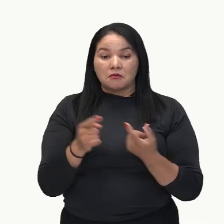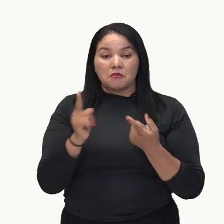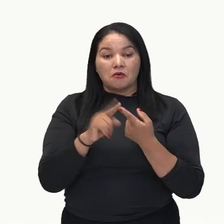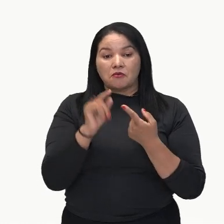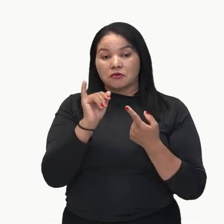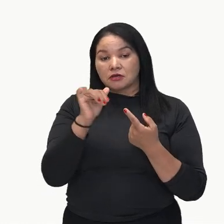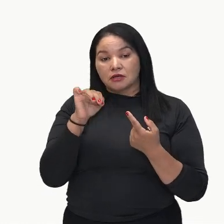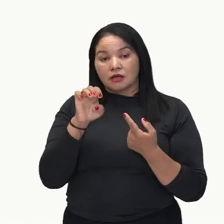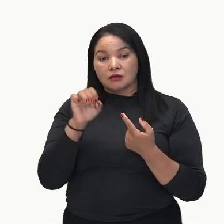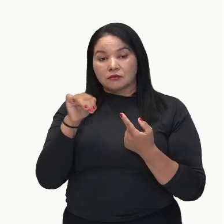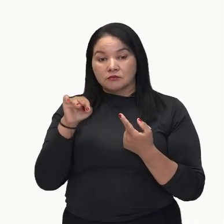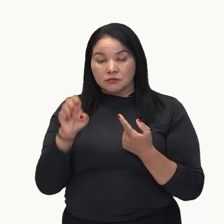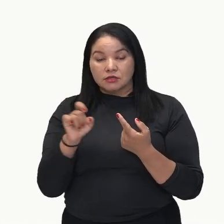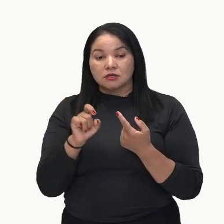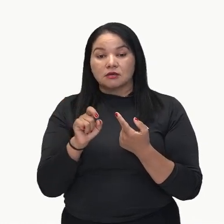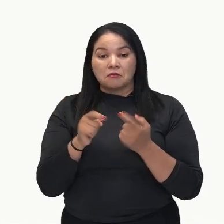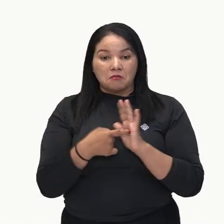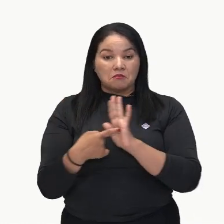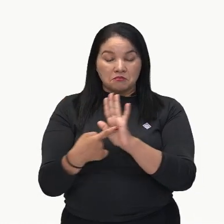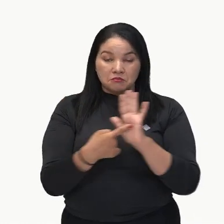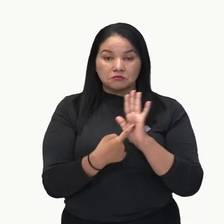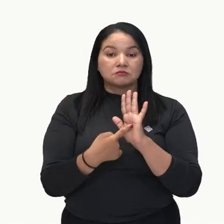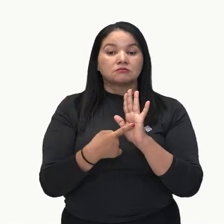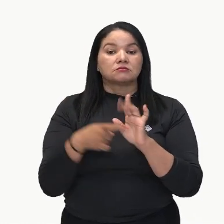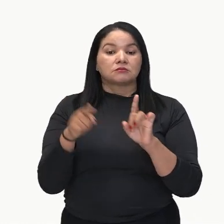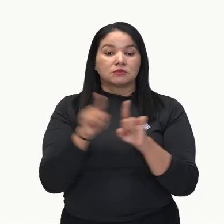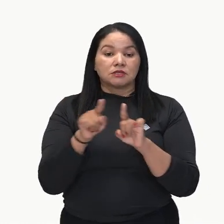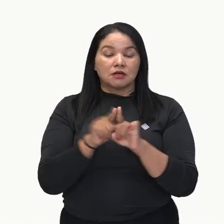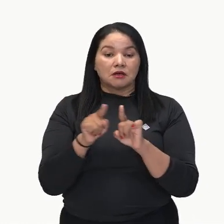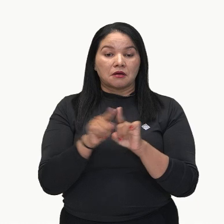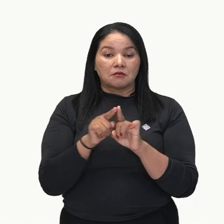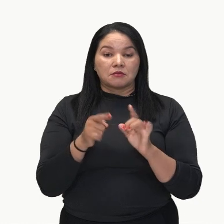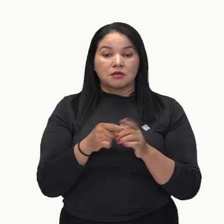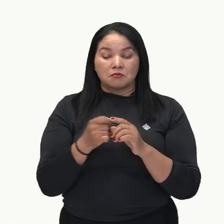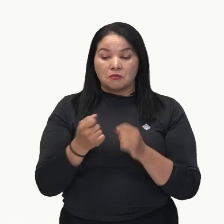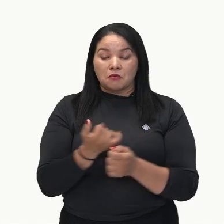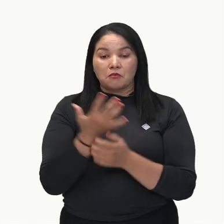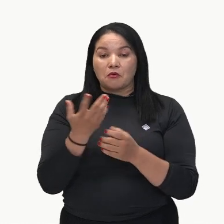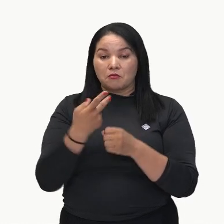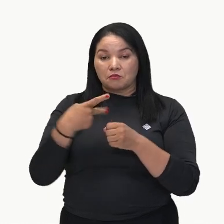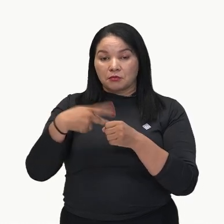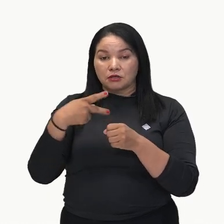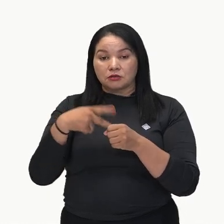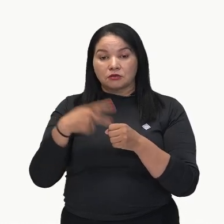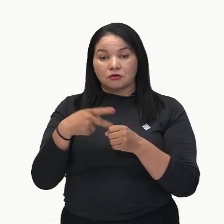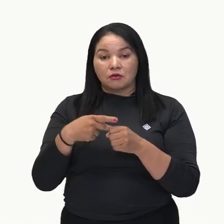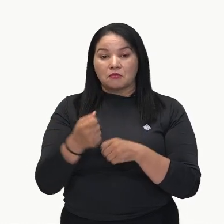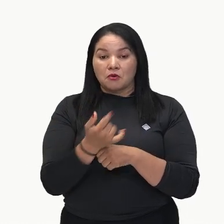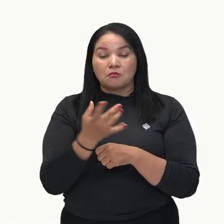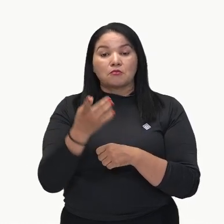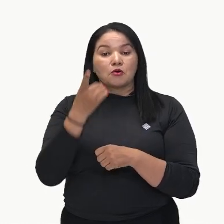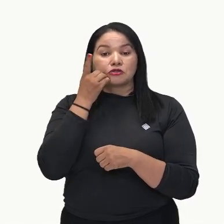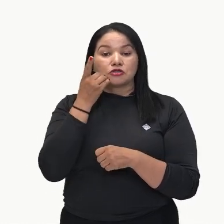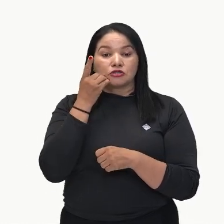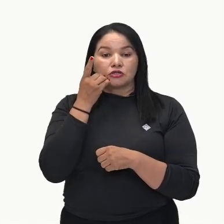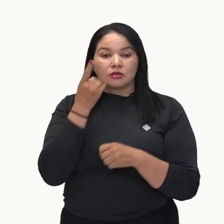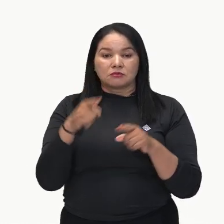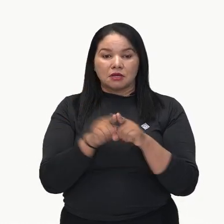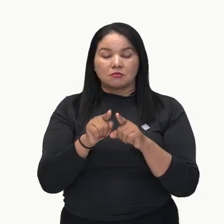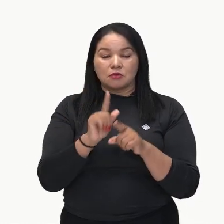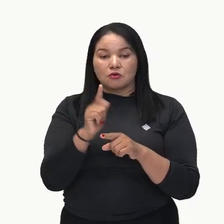que acaba tendo um destaque nessa extração de petróleo, na produção de barris por dia.